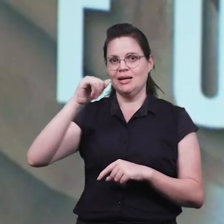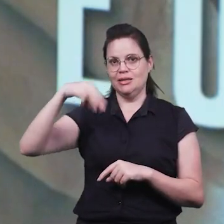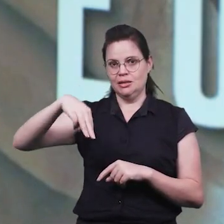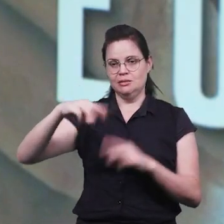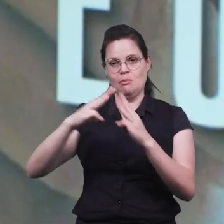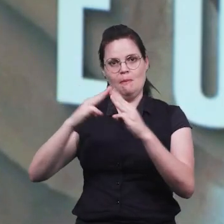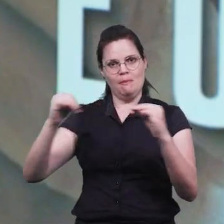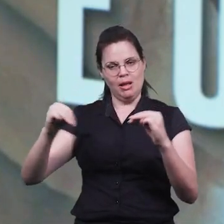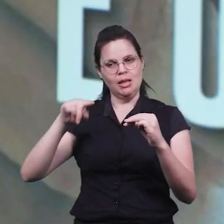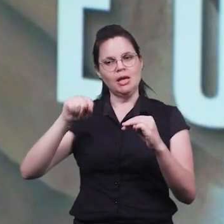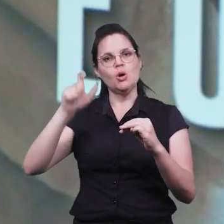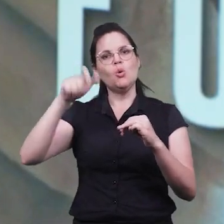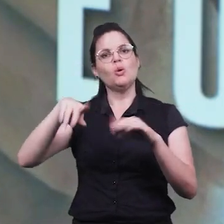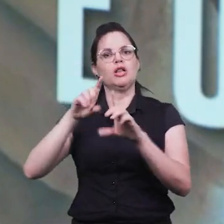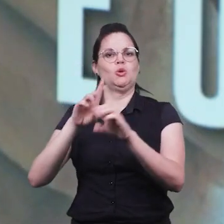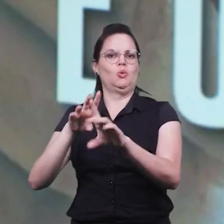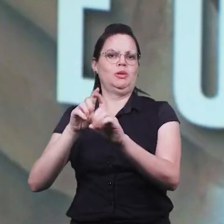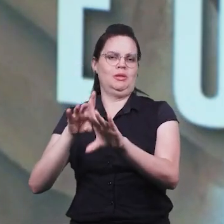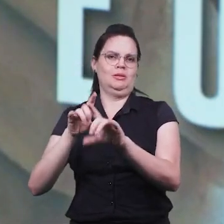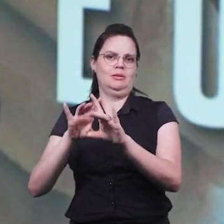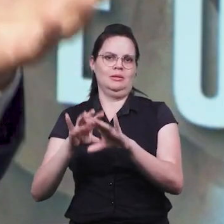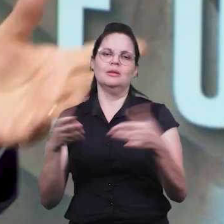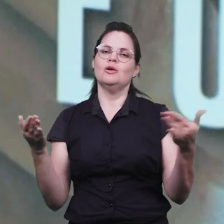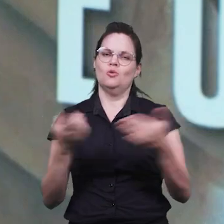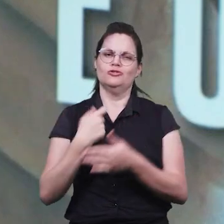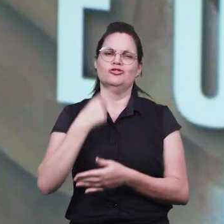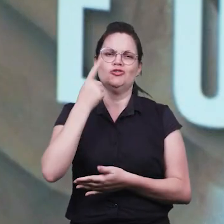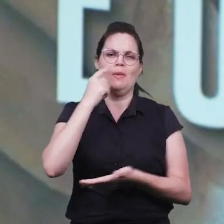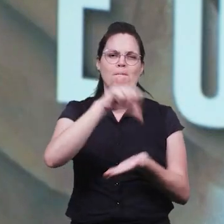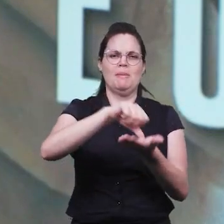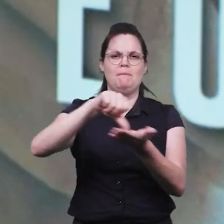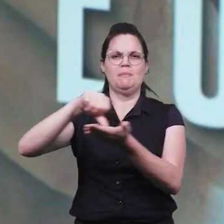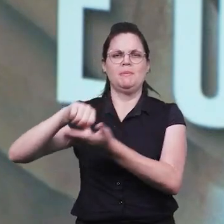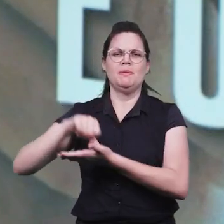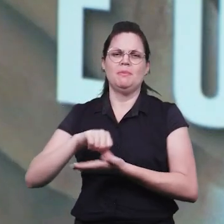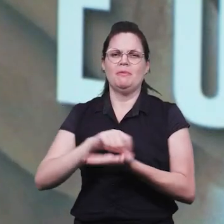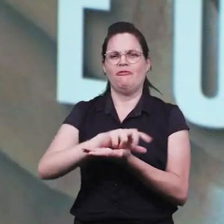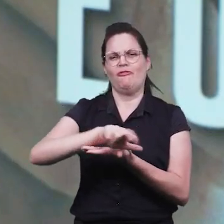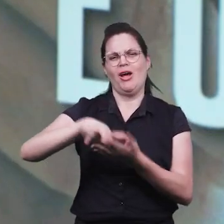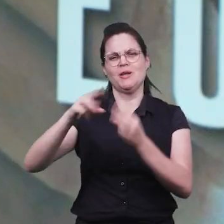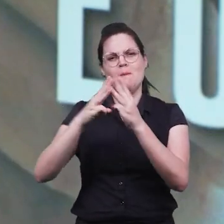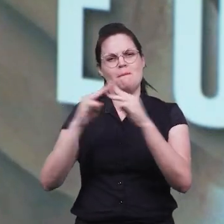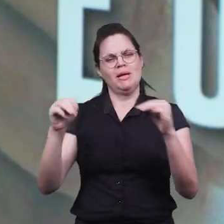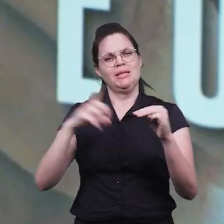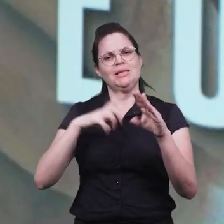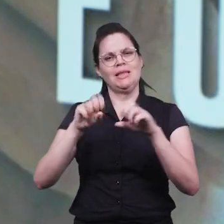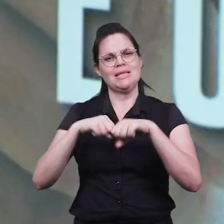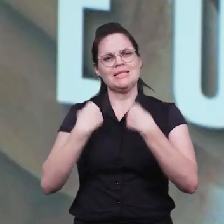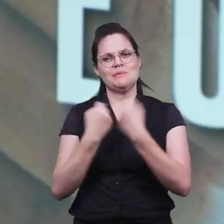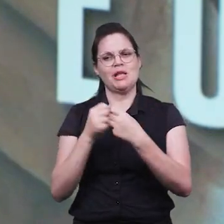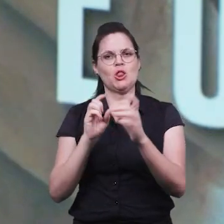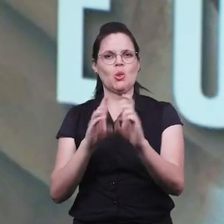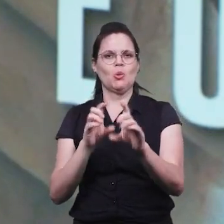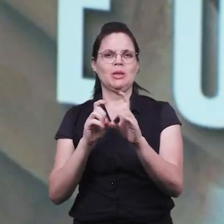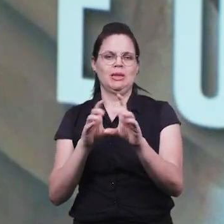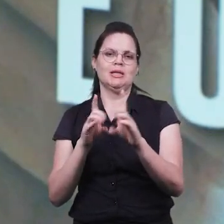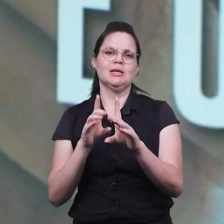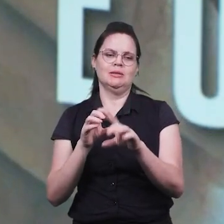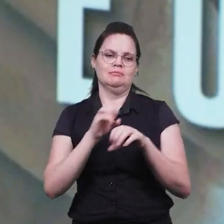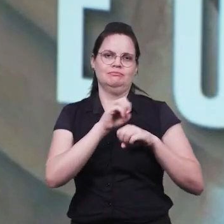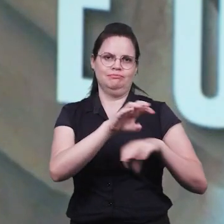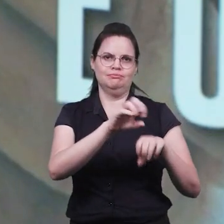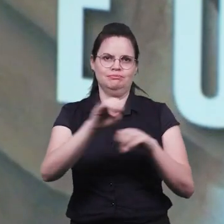temos o nosso Manaim, onde tem vários seminários, e assim a doutrina é propagada